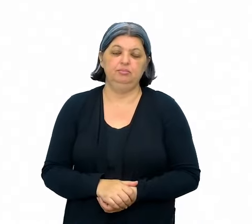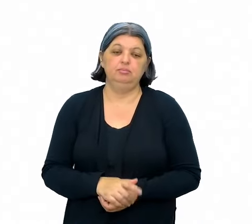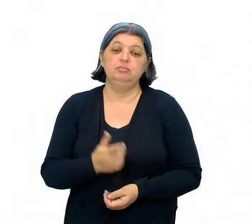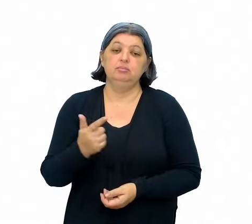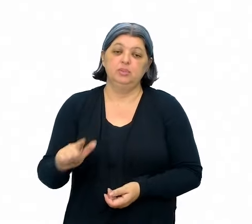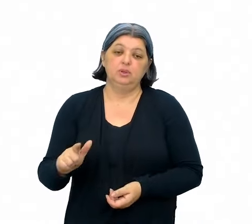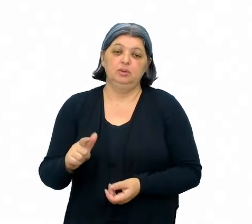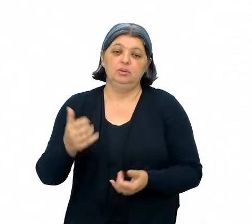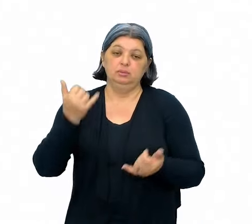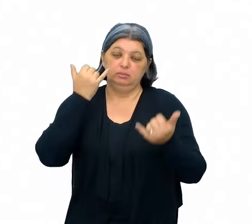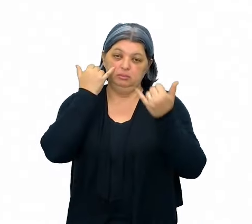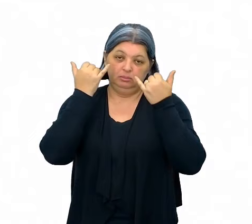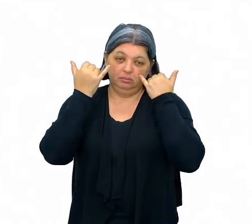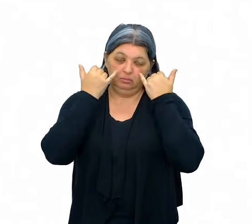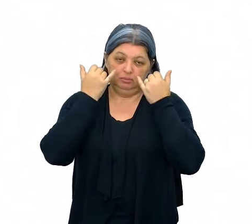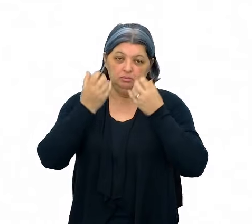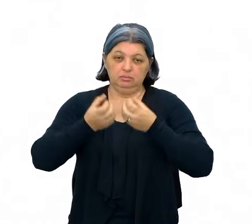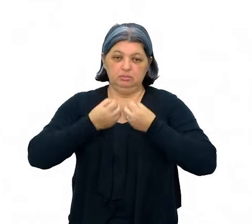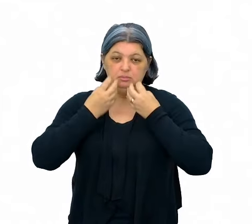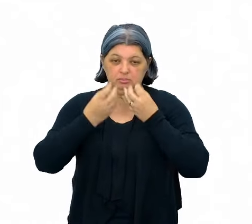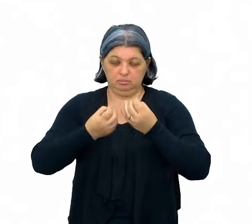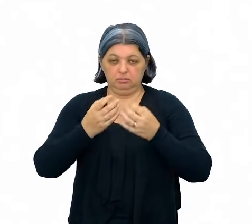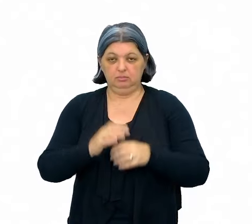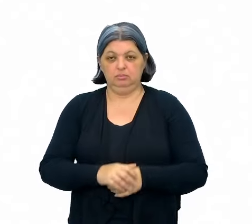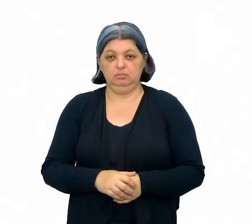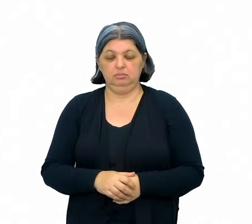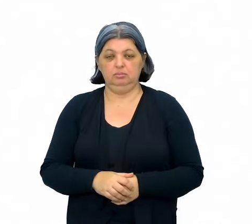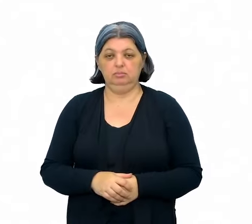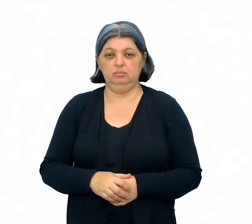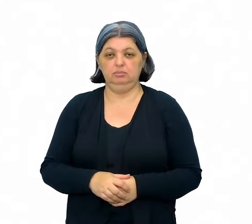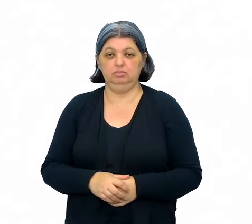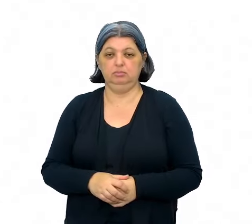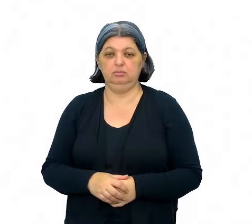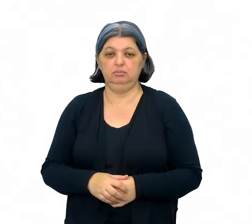de informações, que é uma outra